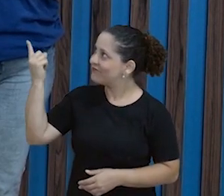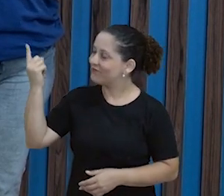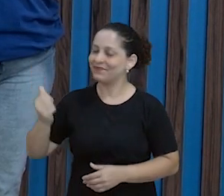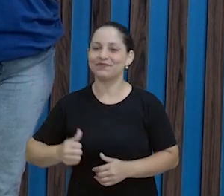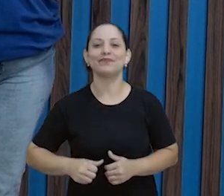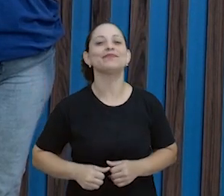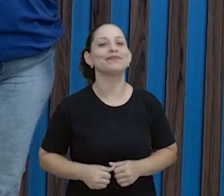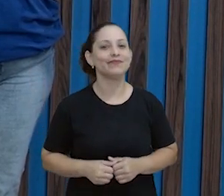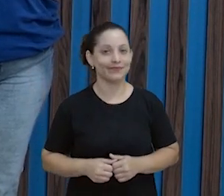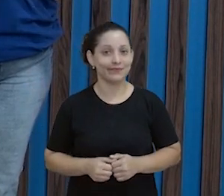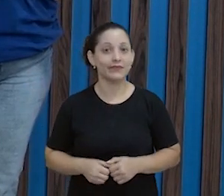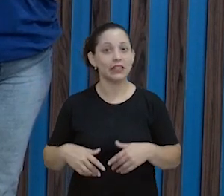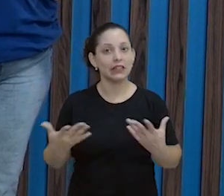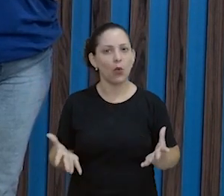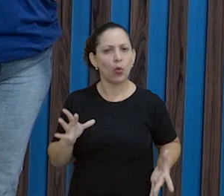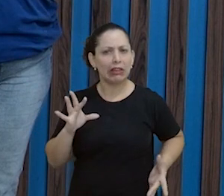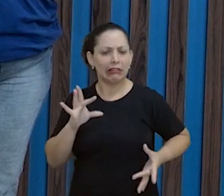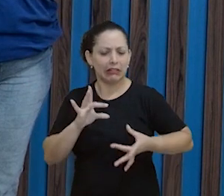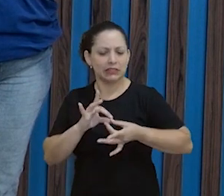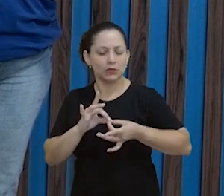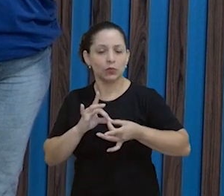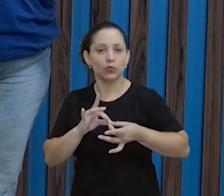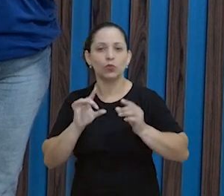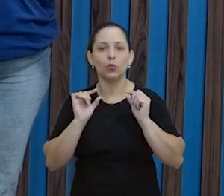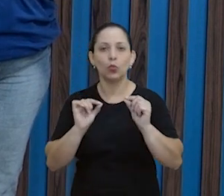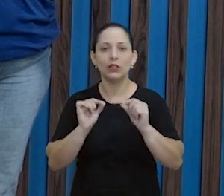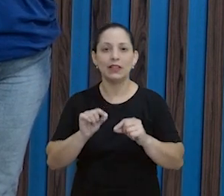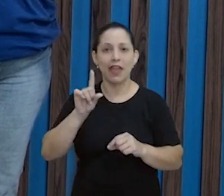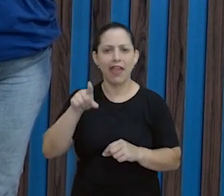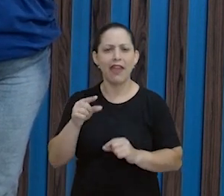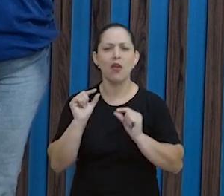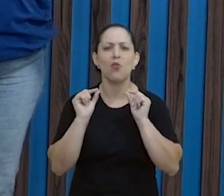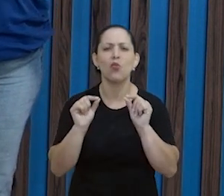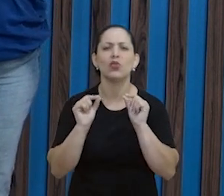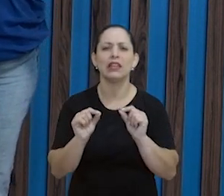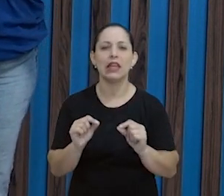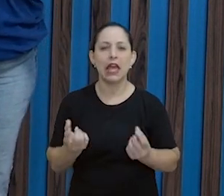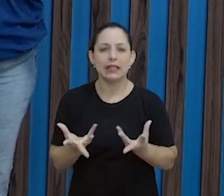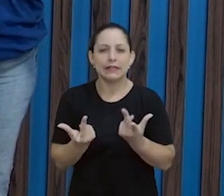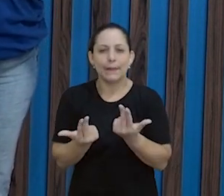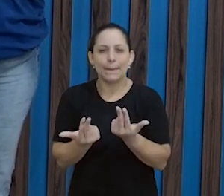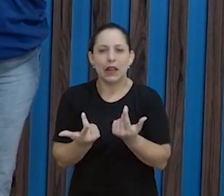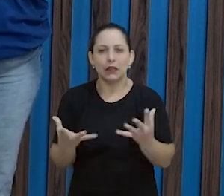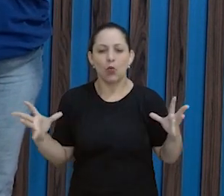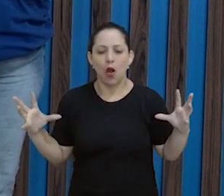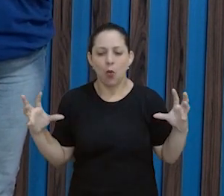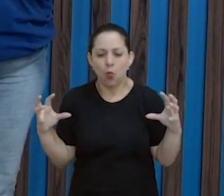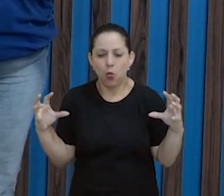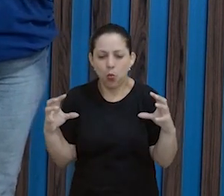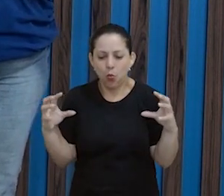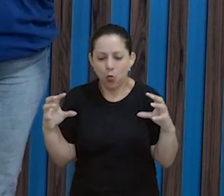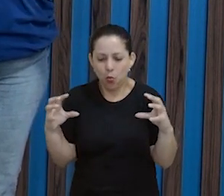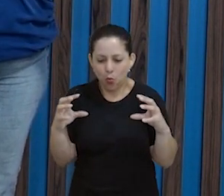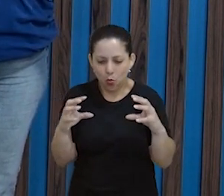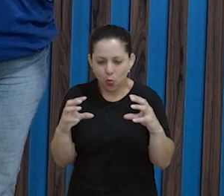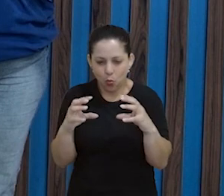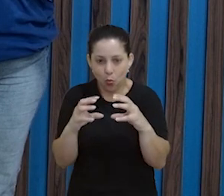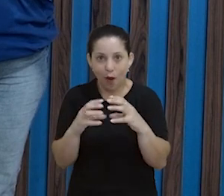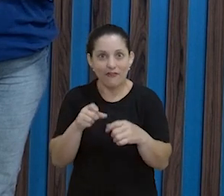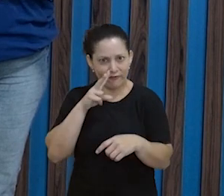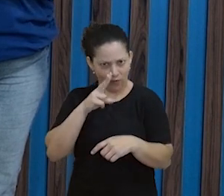tá? Então, a ligação que existe entre eles é uma ligação eletrostática, né? Uma atração física entre os átomos, tá certo? Muito